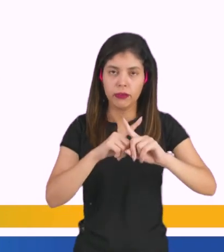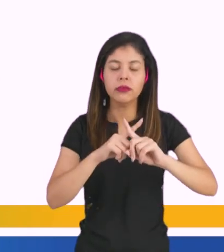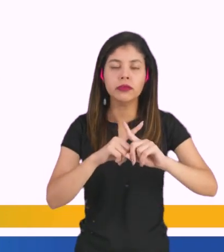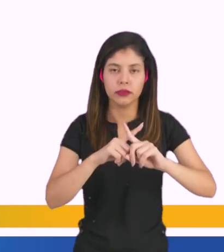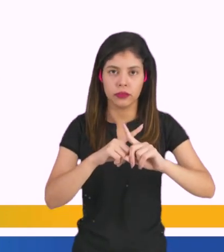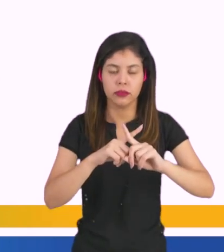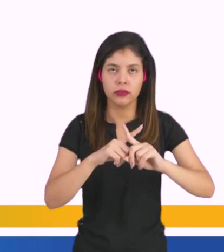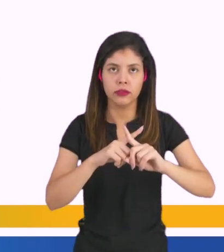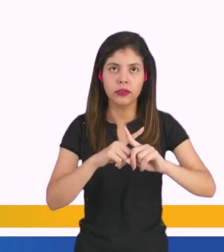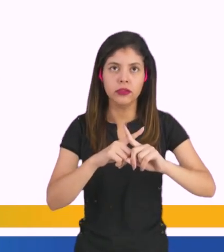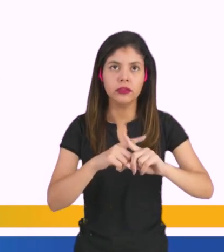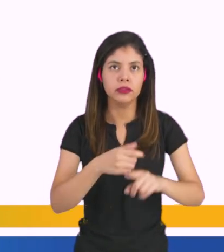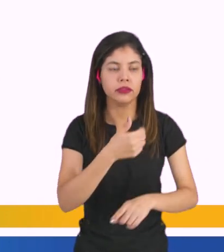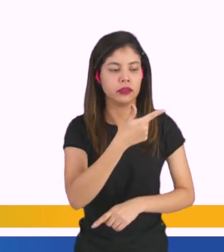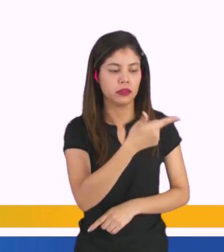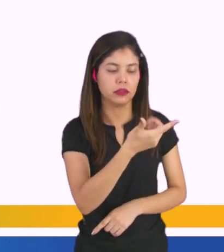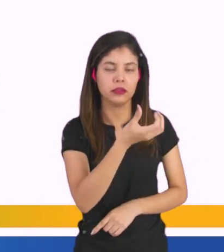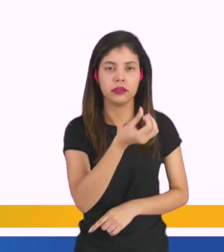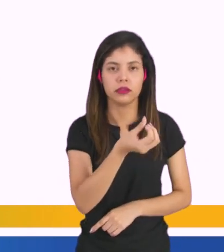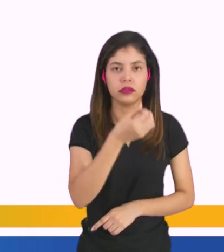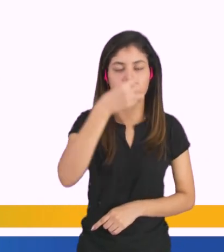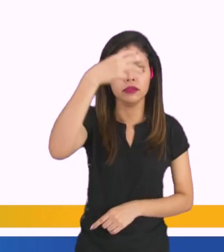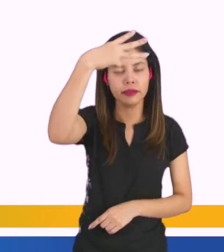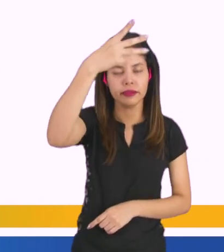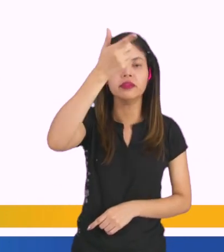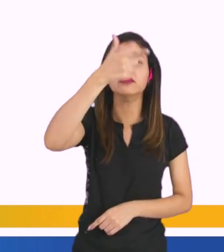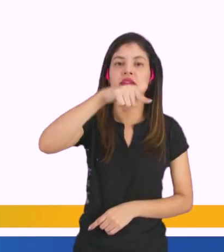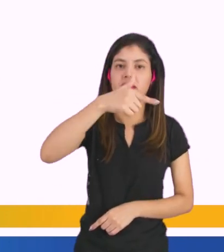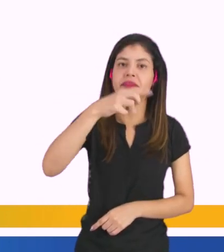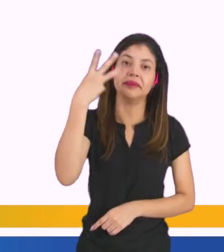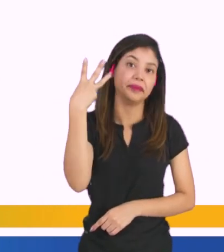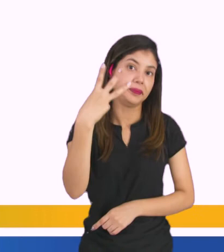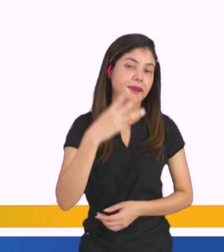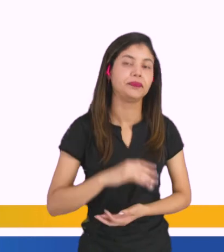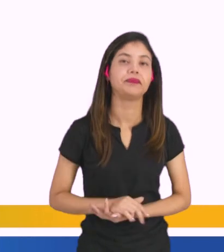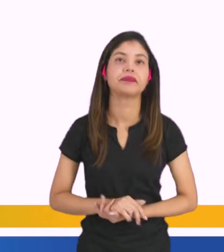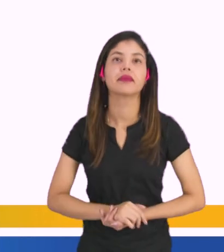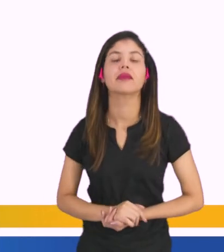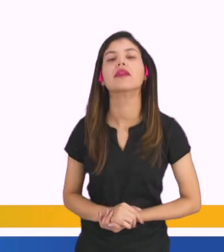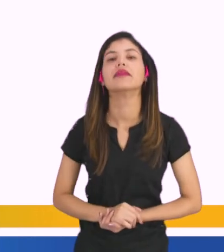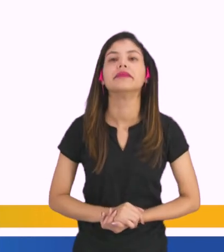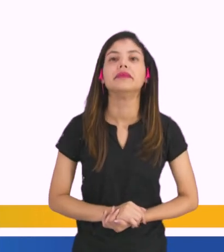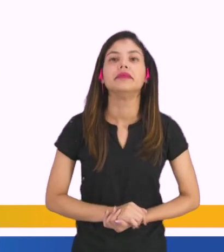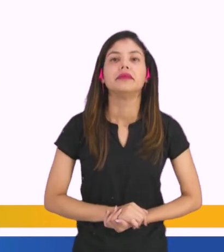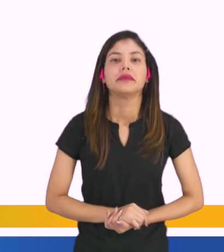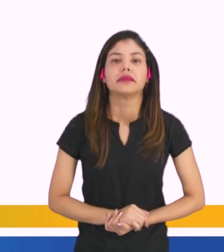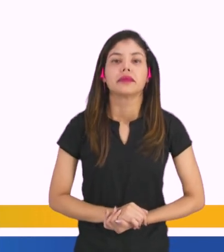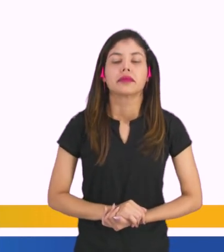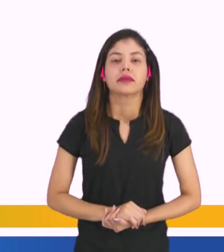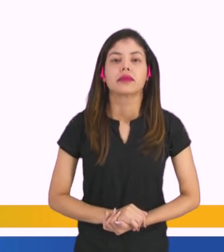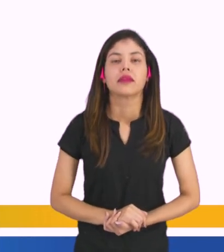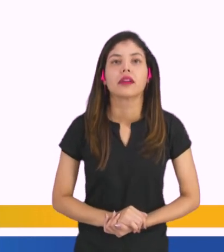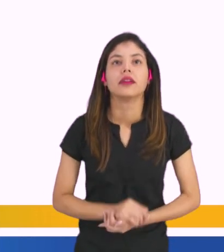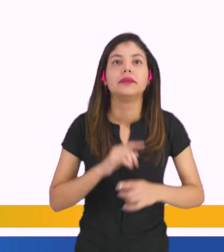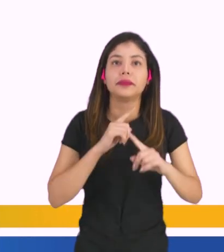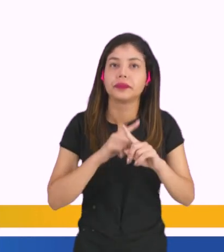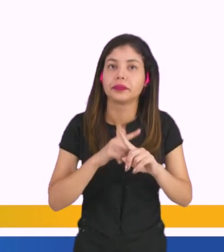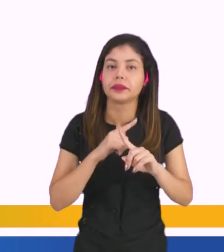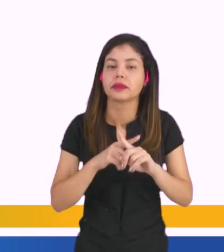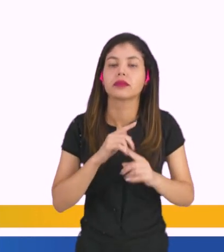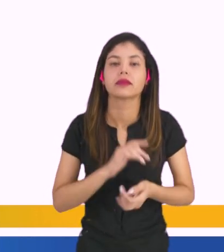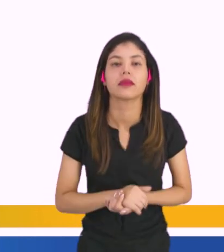perceba que o 26 ele está sendo repetido 3 vezes. E aí, conforme a propriedade da